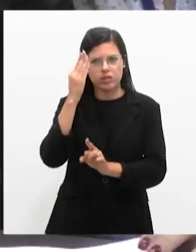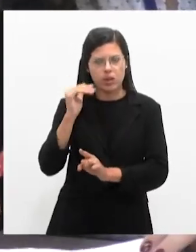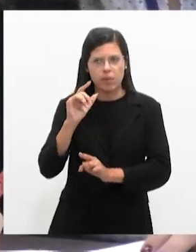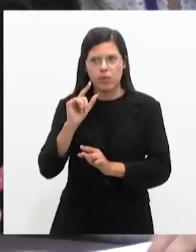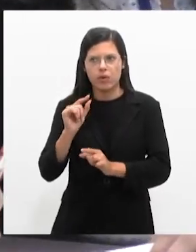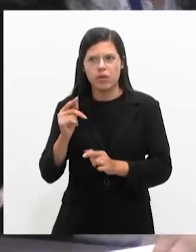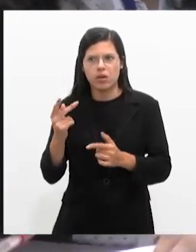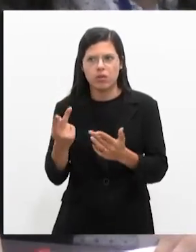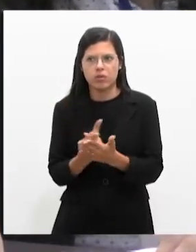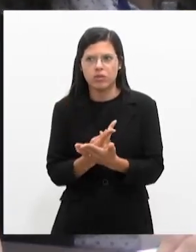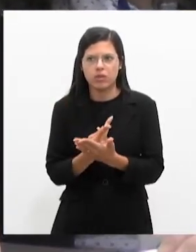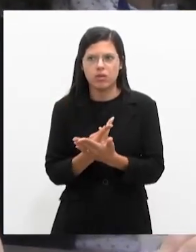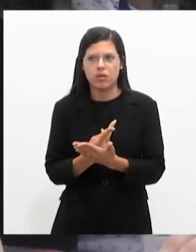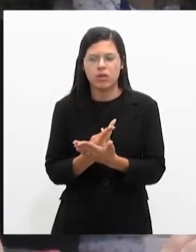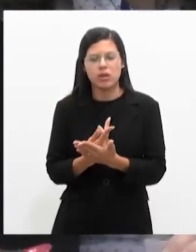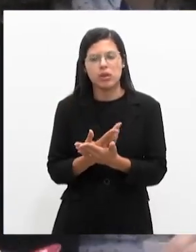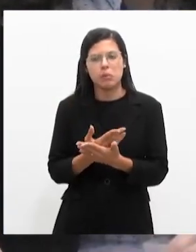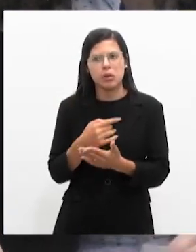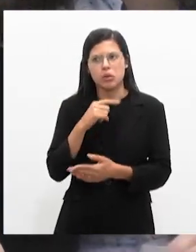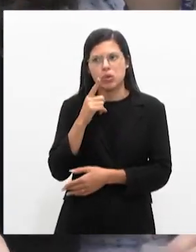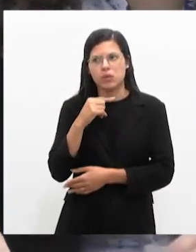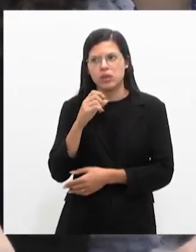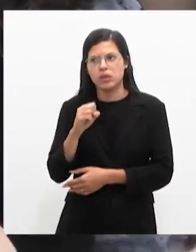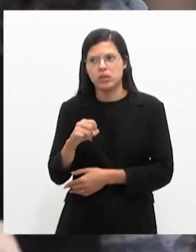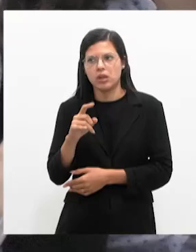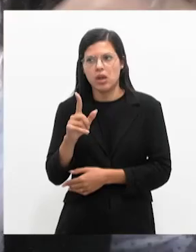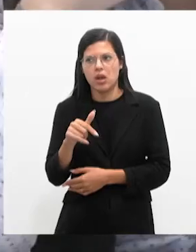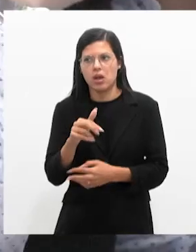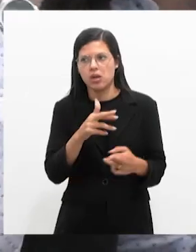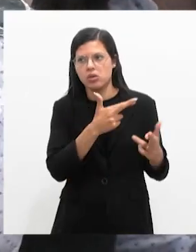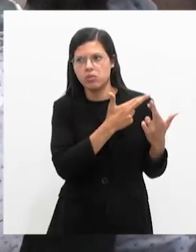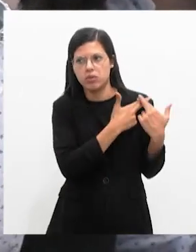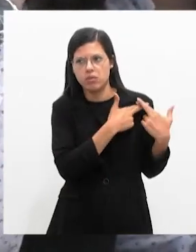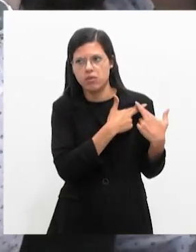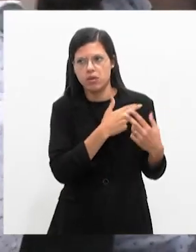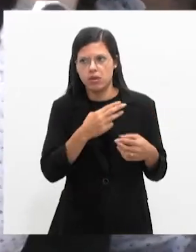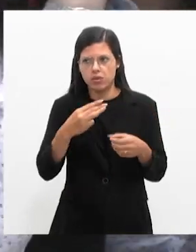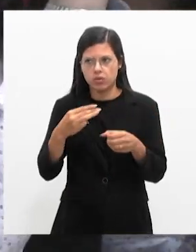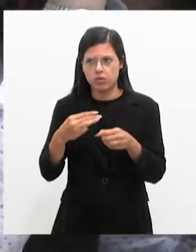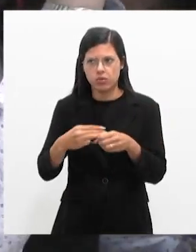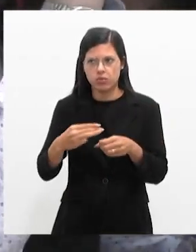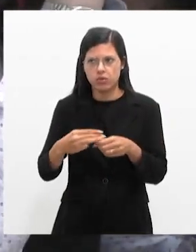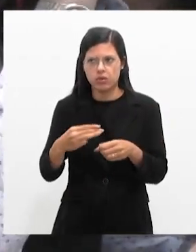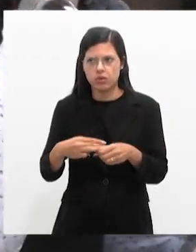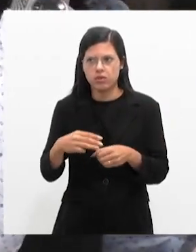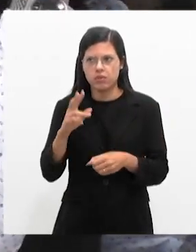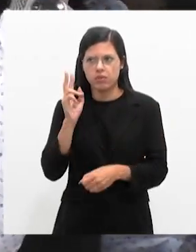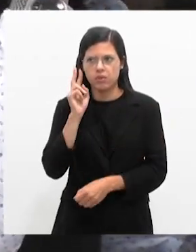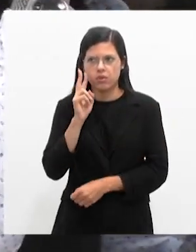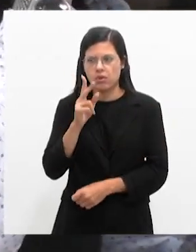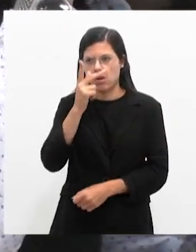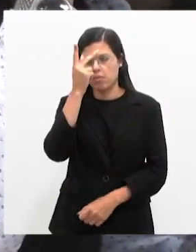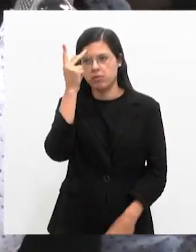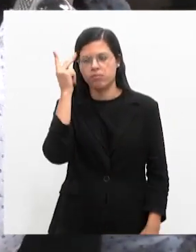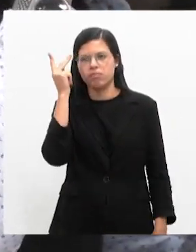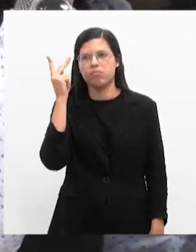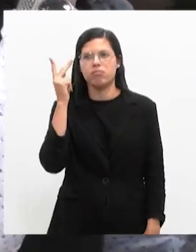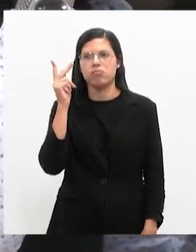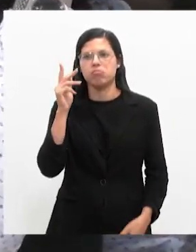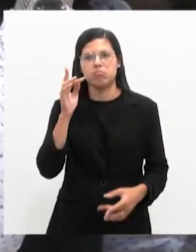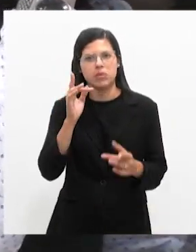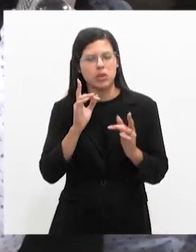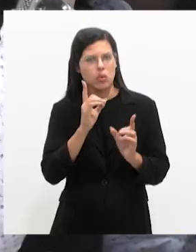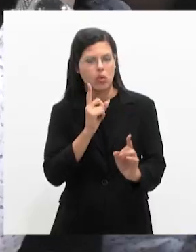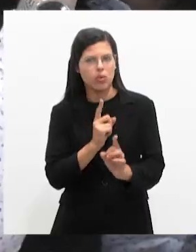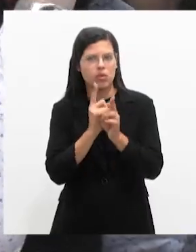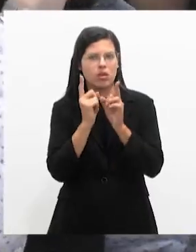isso não é competência do município, né? Você olhar para essas pessoas, localizar e dar o devido tratamento, fazer